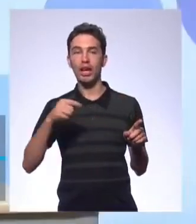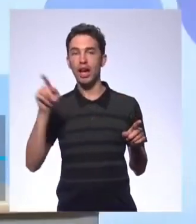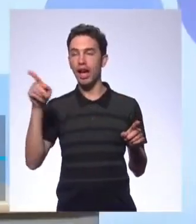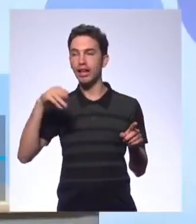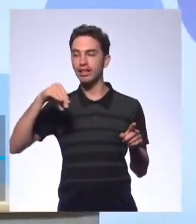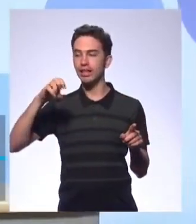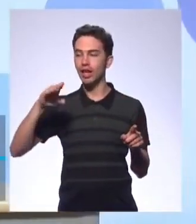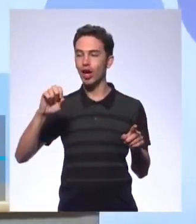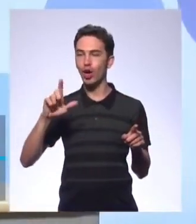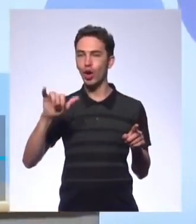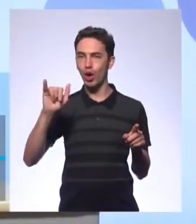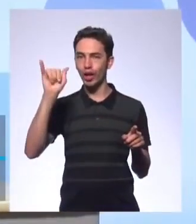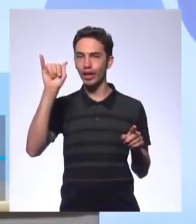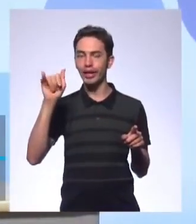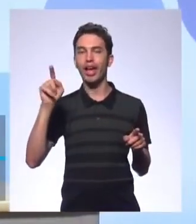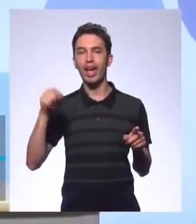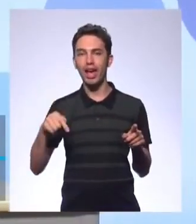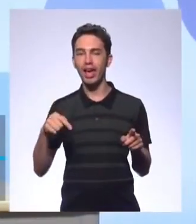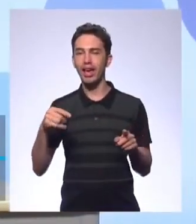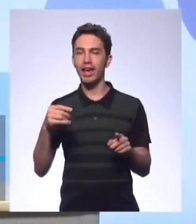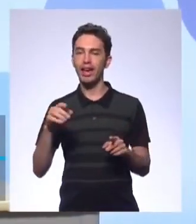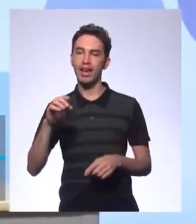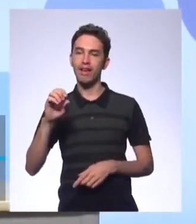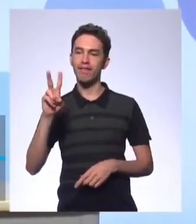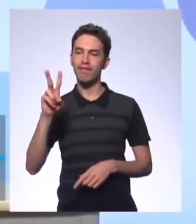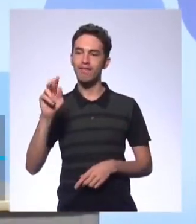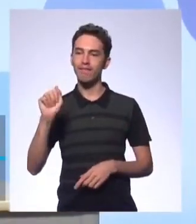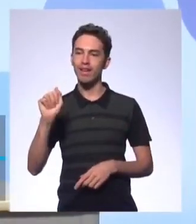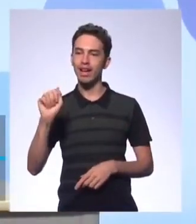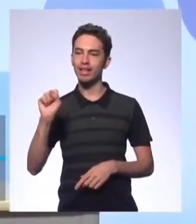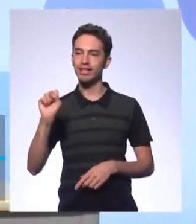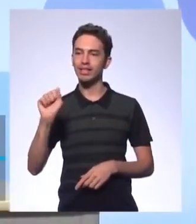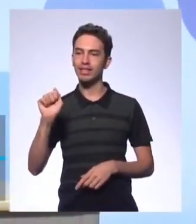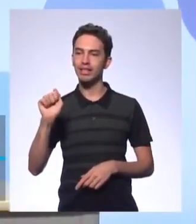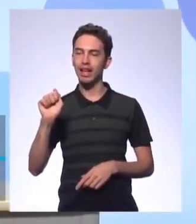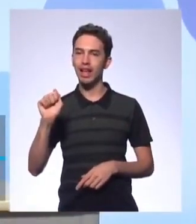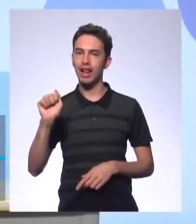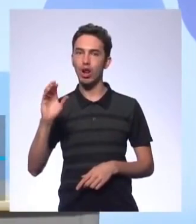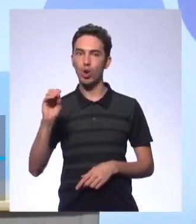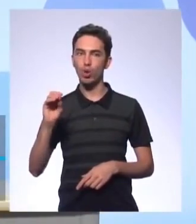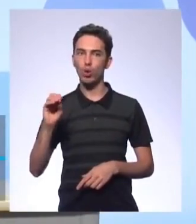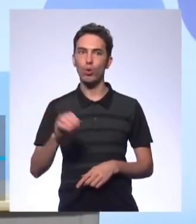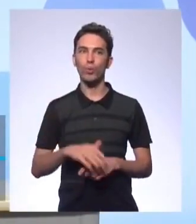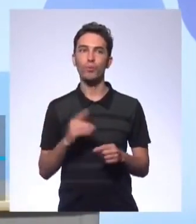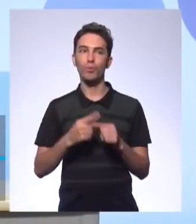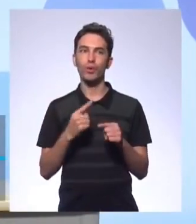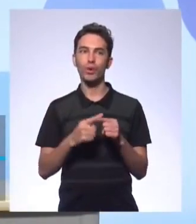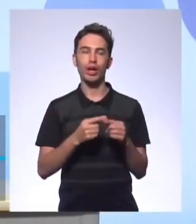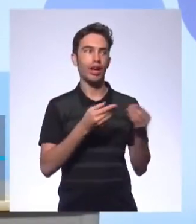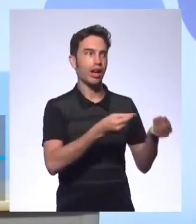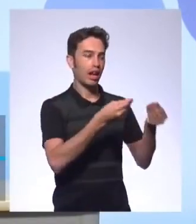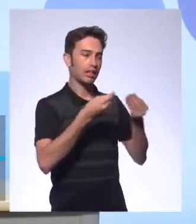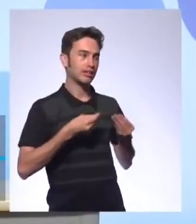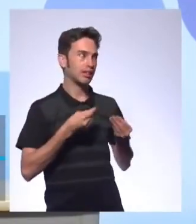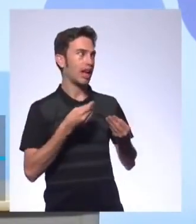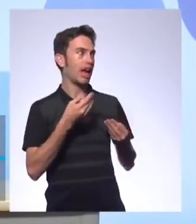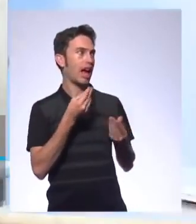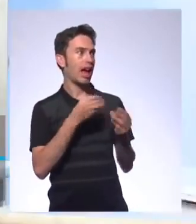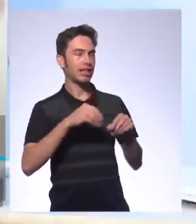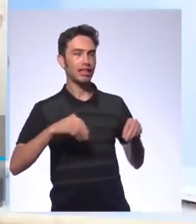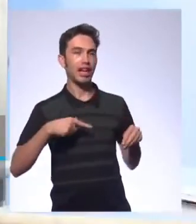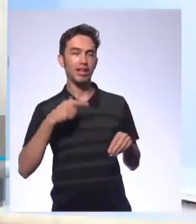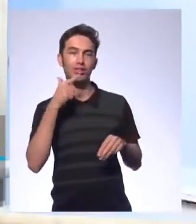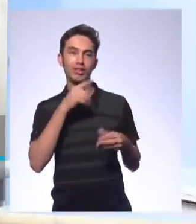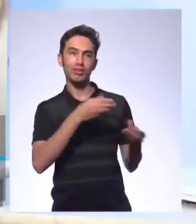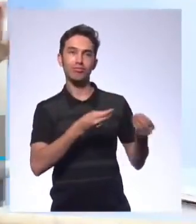dono das terras, né? Porque eu te doei esse É. pedaço de terra. E por que você é a vassala? Porque eu recebi a terra. Isso. E